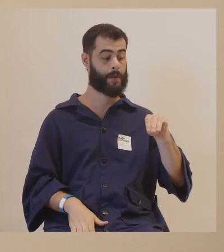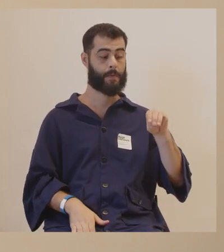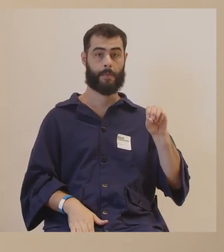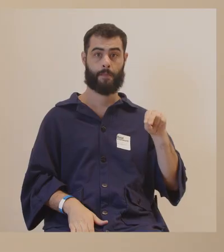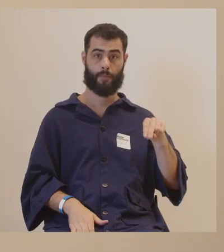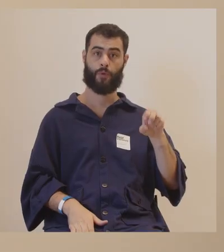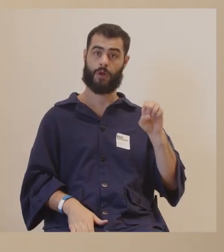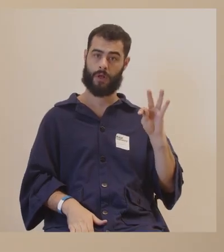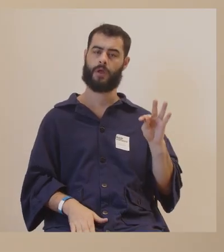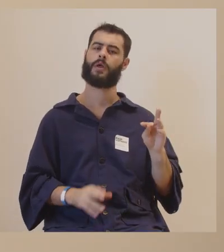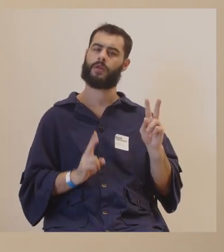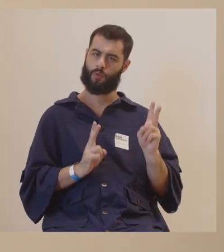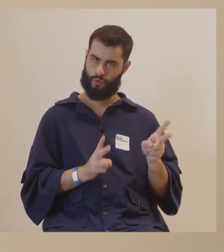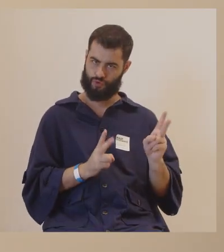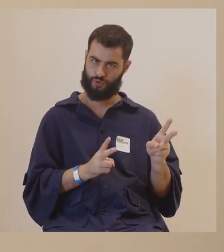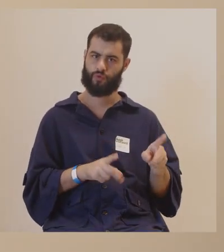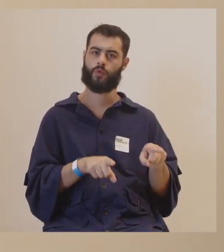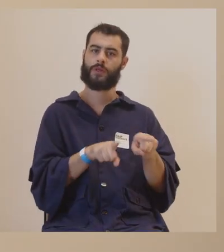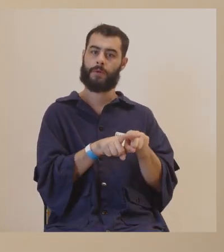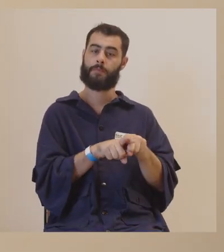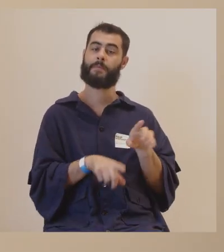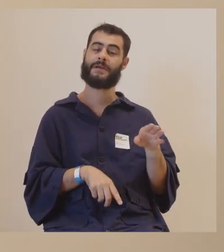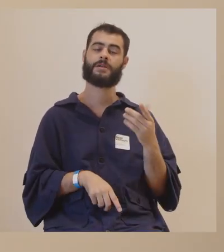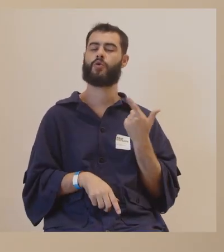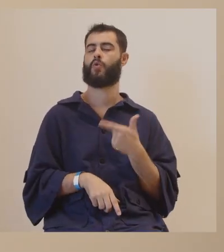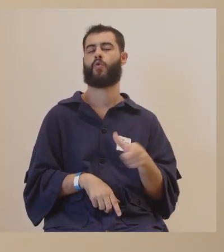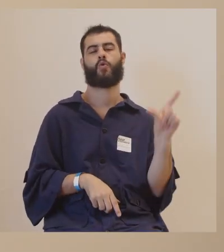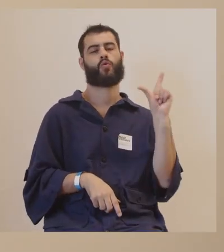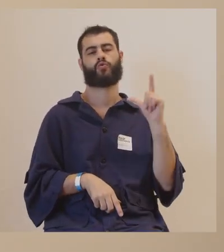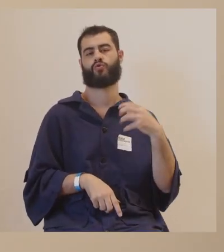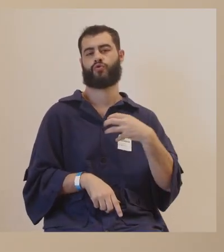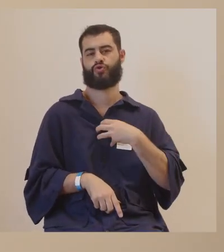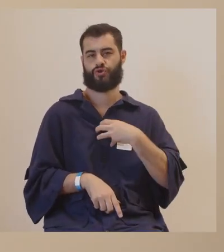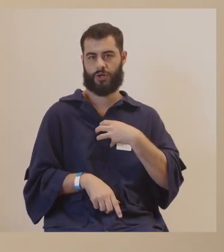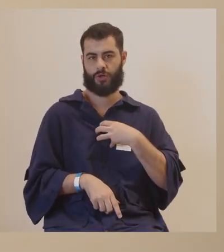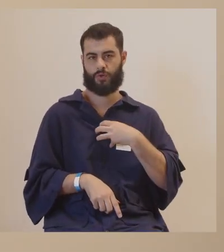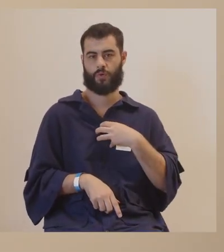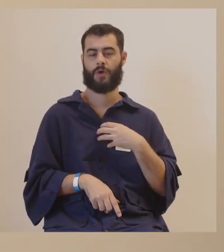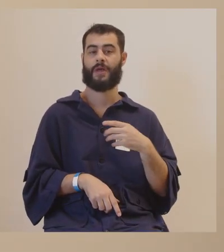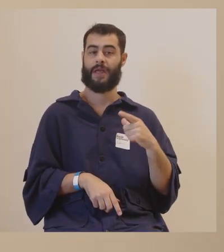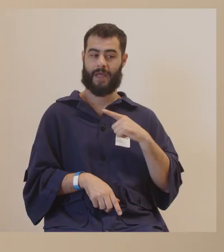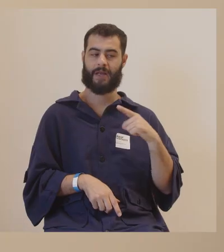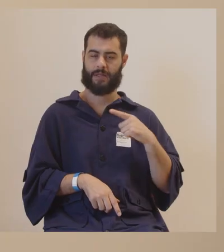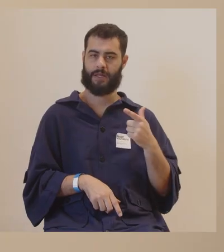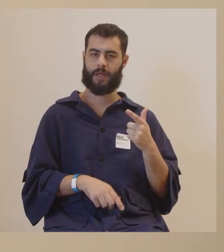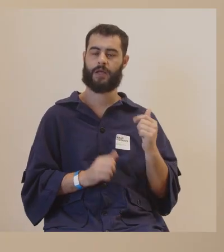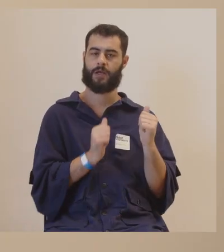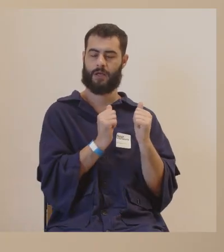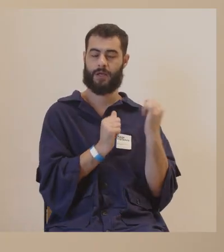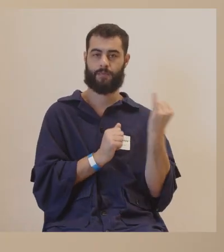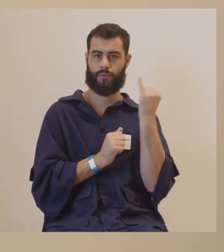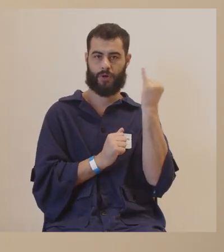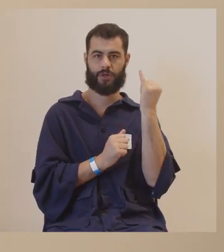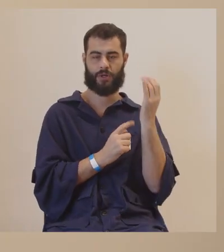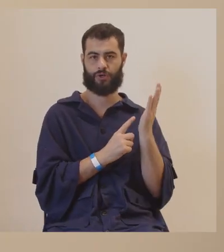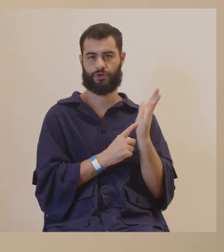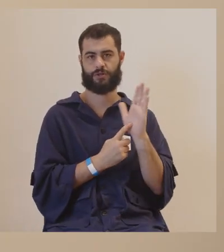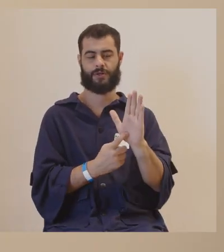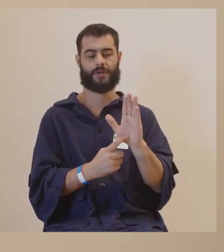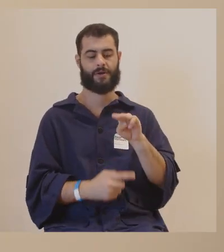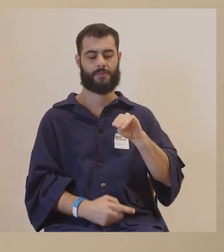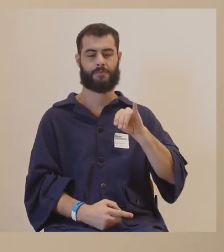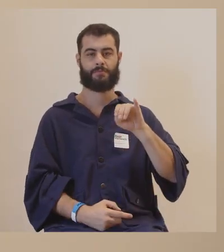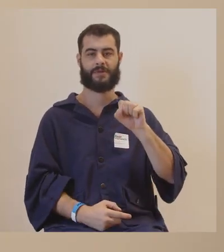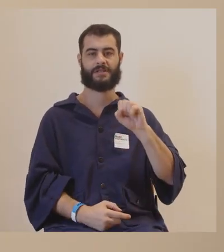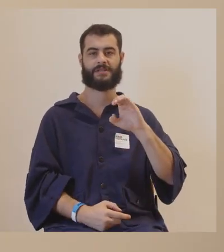outras formas, né, de apresentação do seu trabalho. Ele tem um mecenas importante, como a gente vai ver, que ajuda ele a se estabelecer